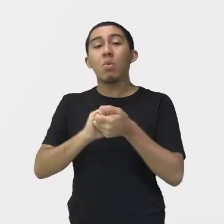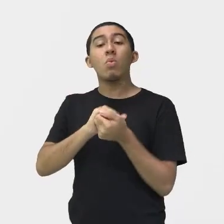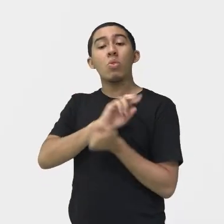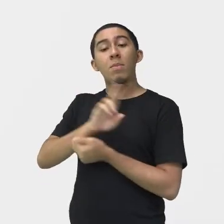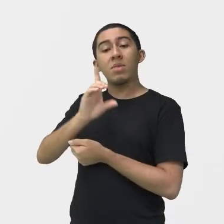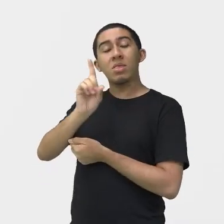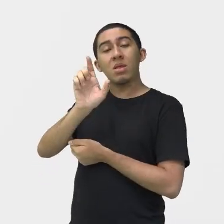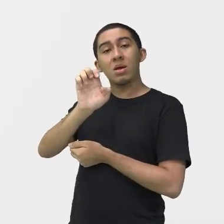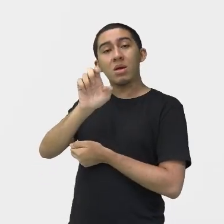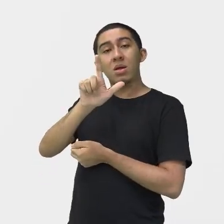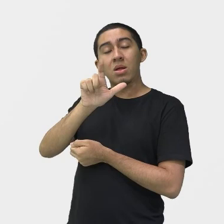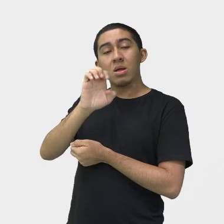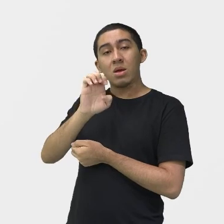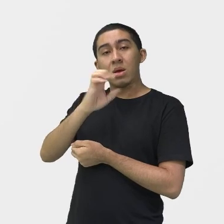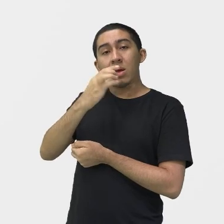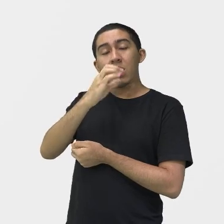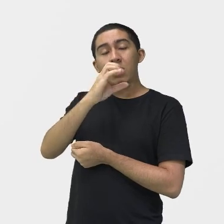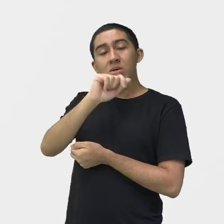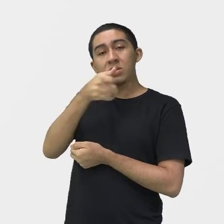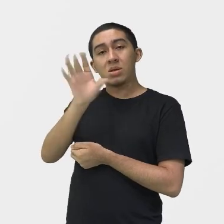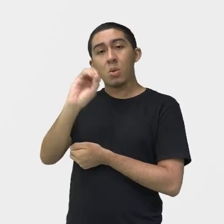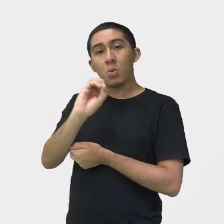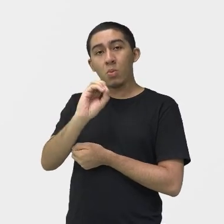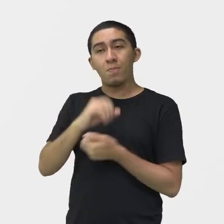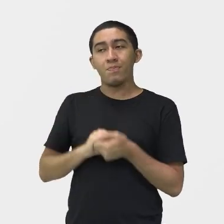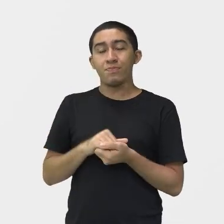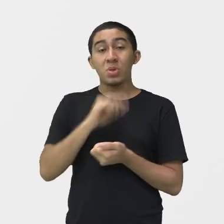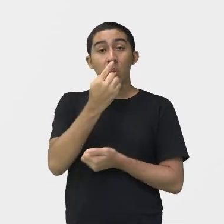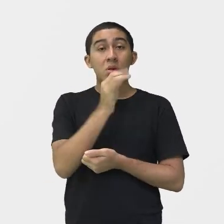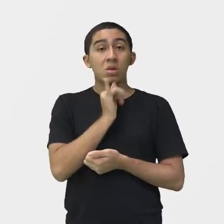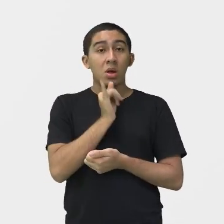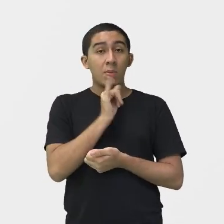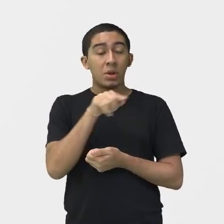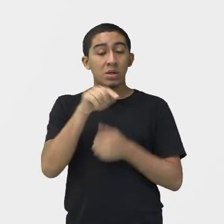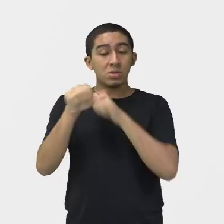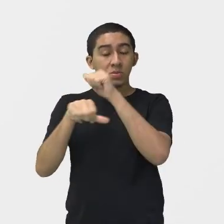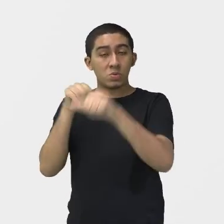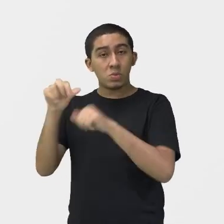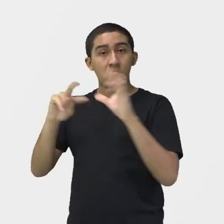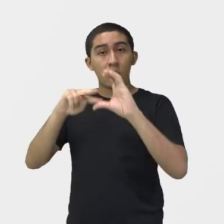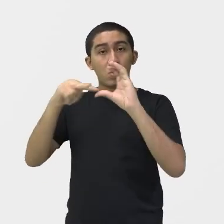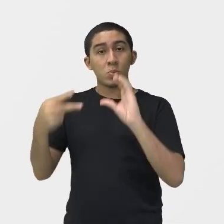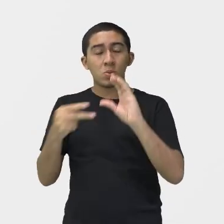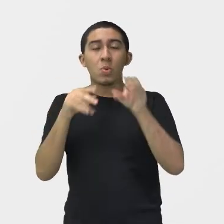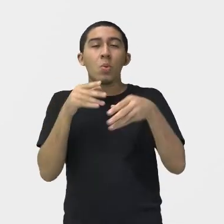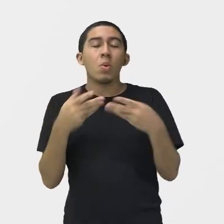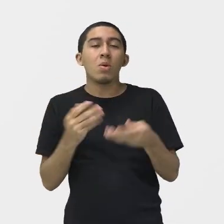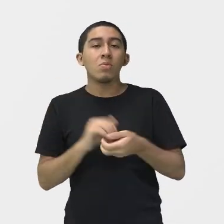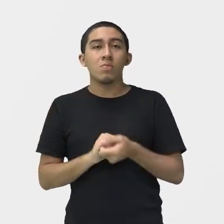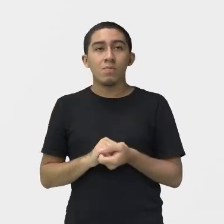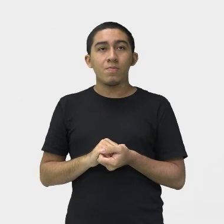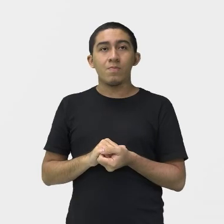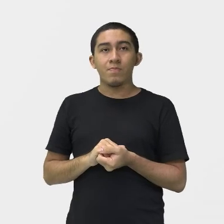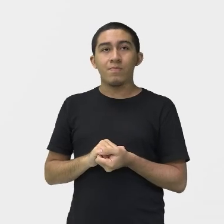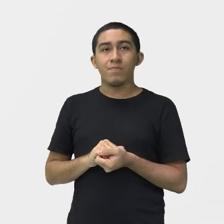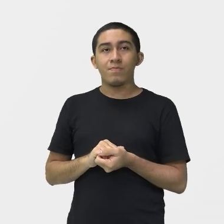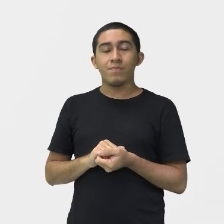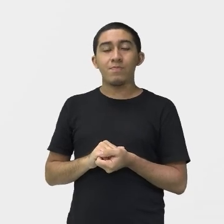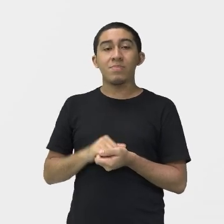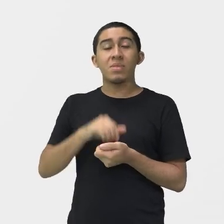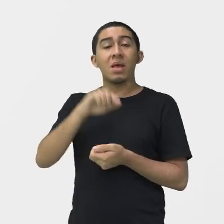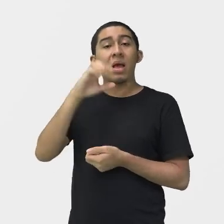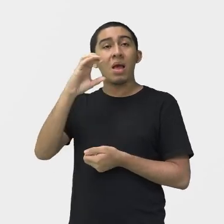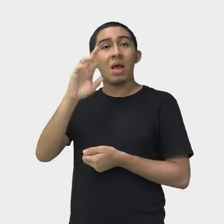deleção. Olhem só, um exemplo de mutação estrutural de deleção é a síndrome Cri-du-Chat,